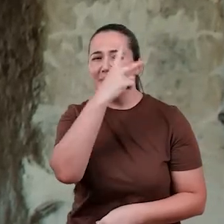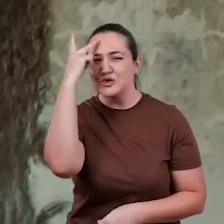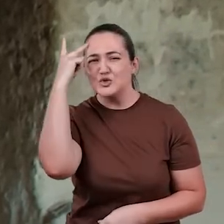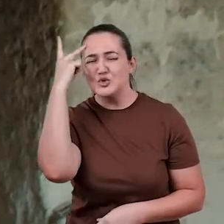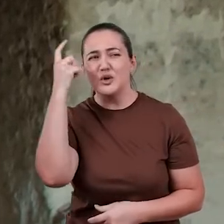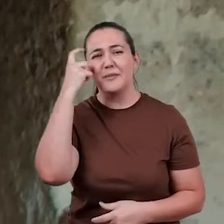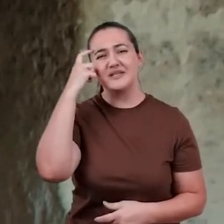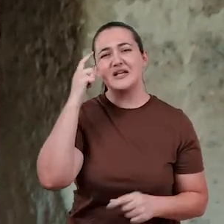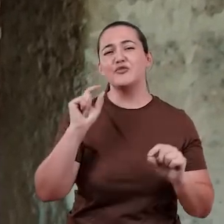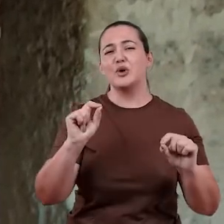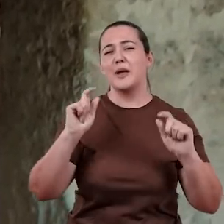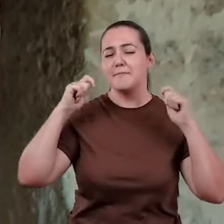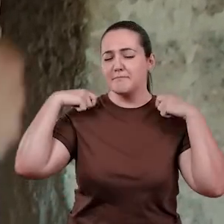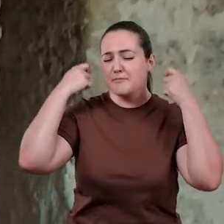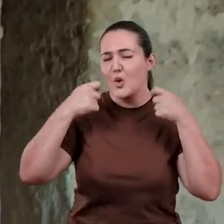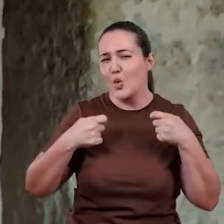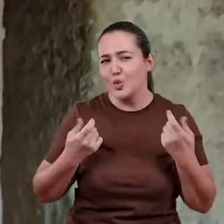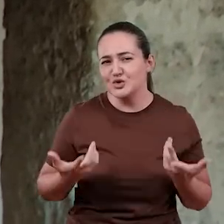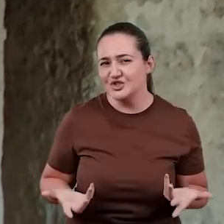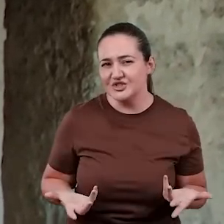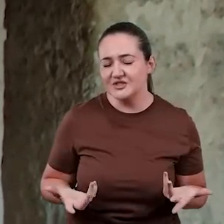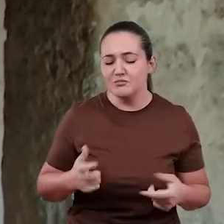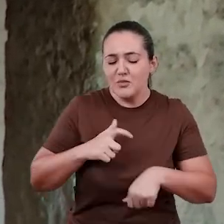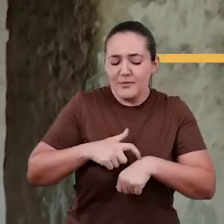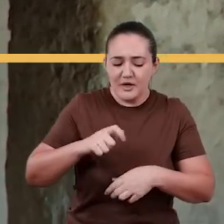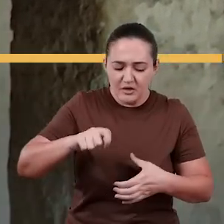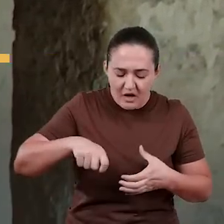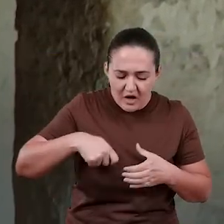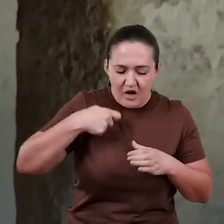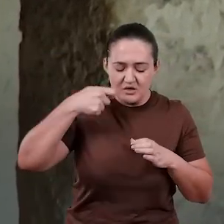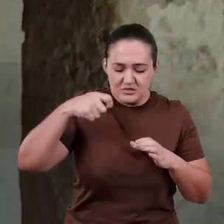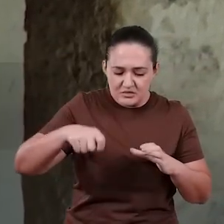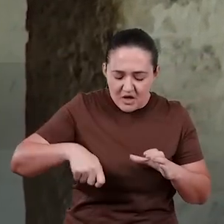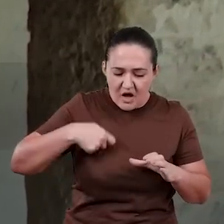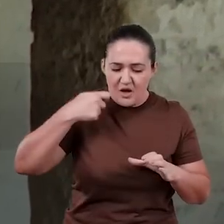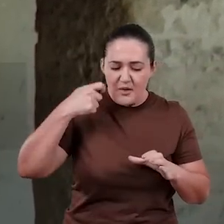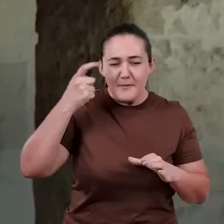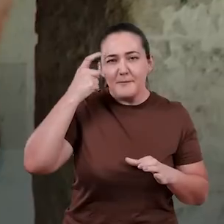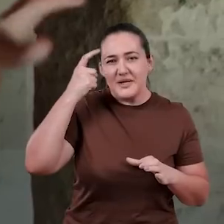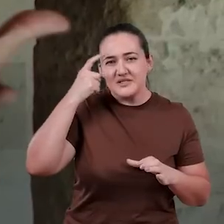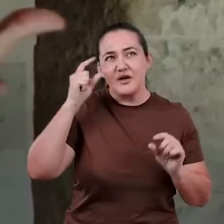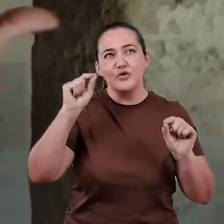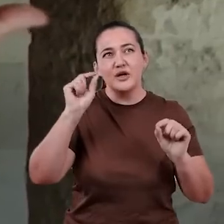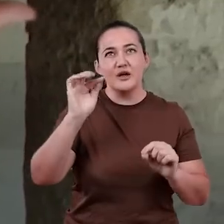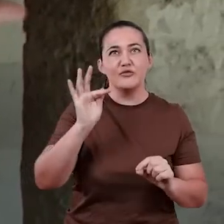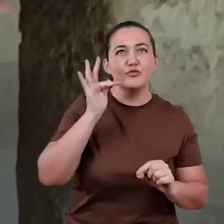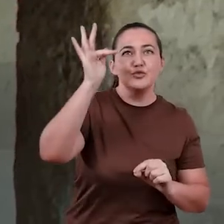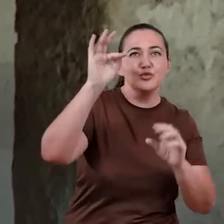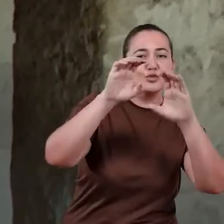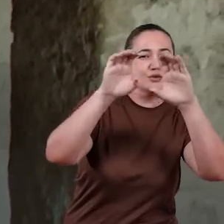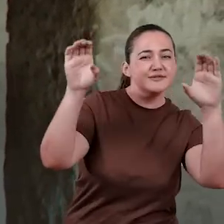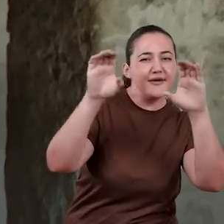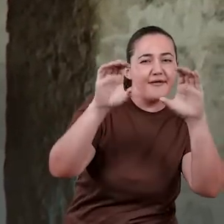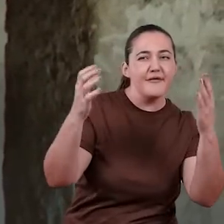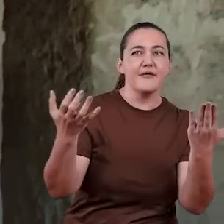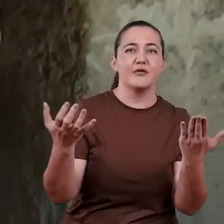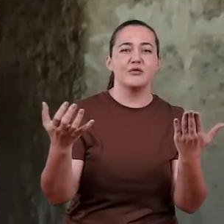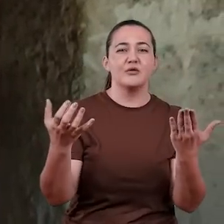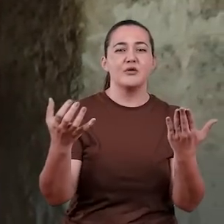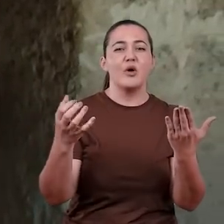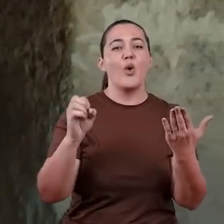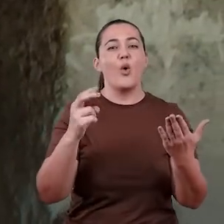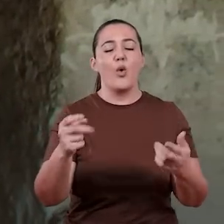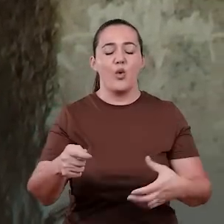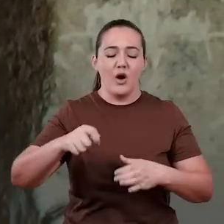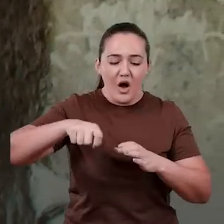pela cabeça daqueles monges? Quando eles estavam comendo, será que eles pensavam no paraíso? Será que a comida trazia